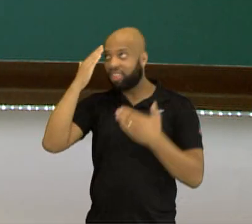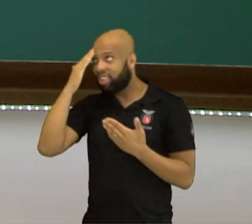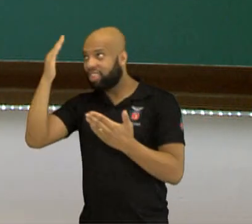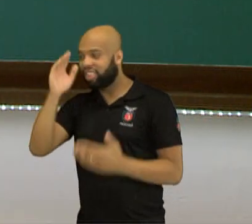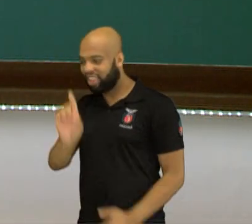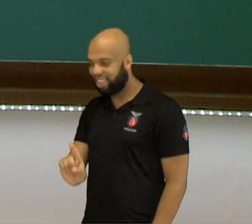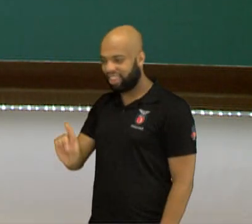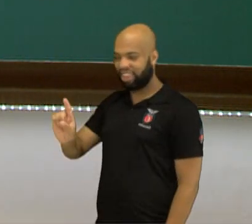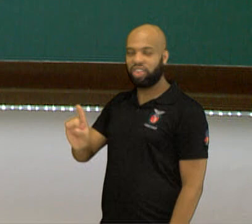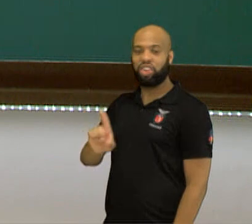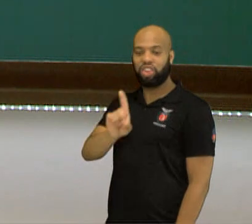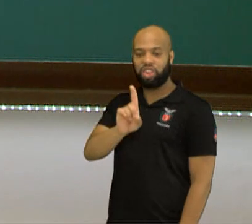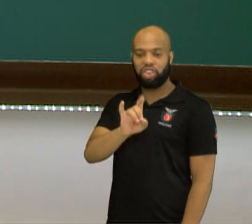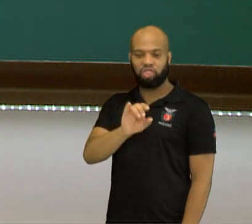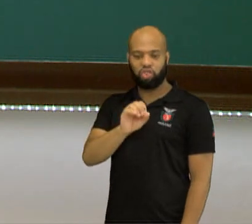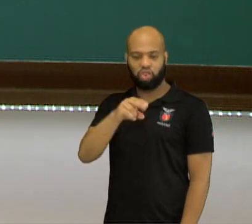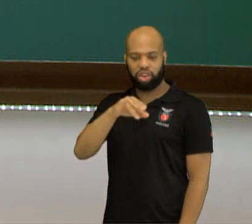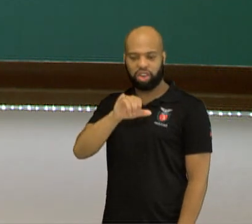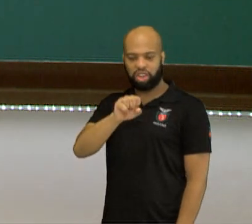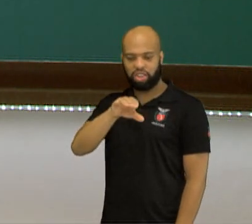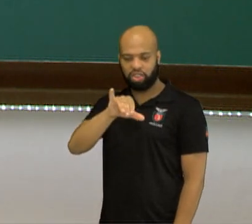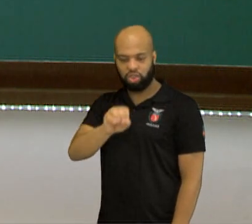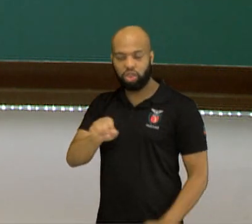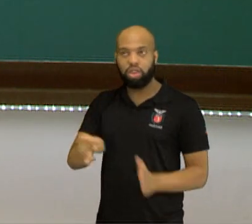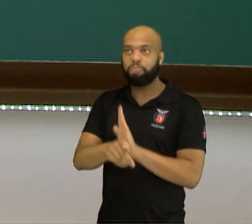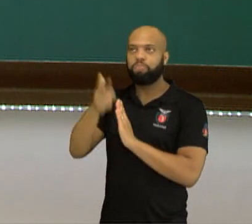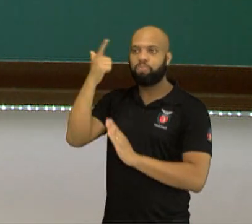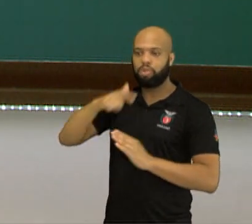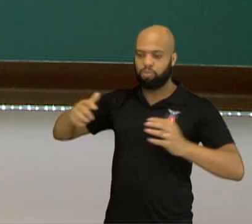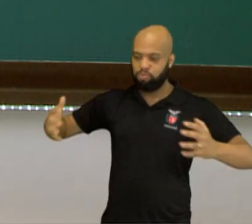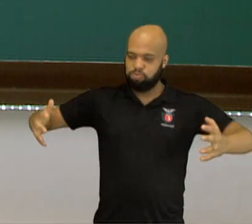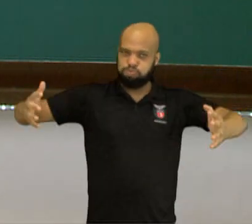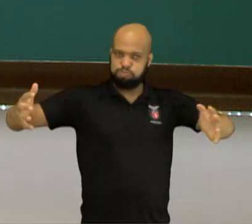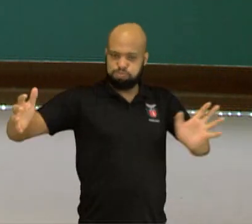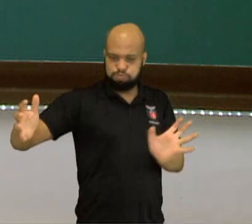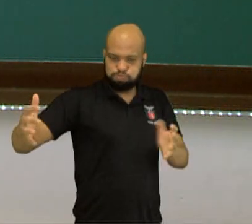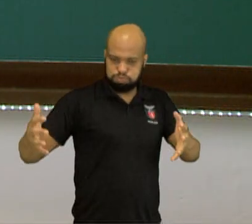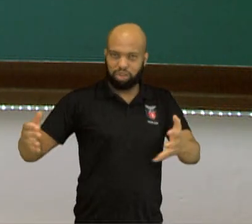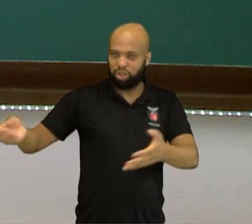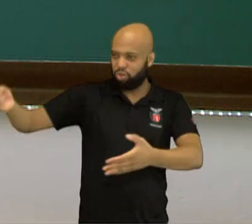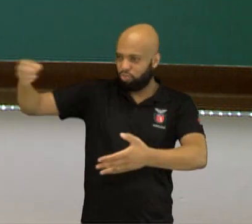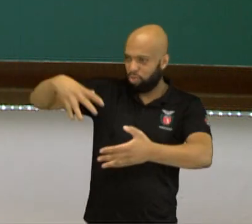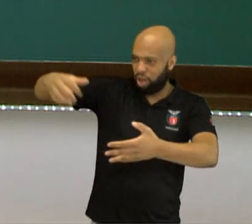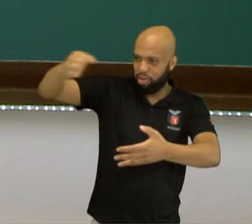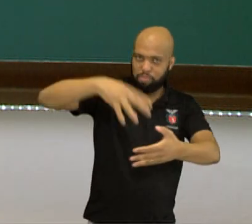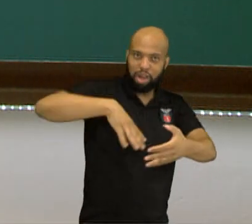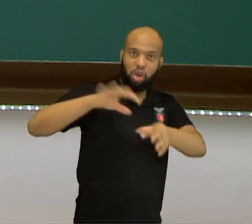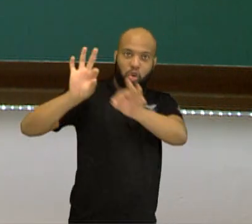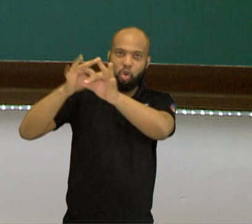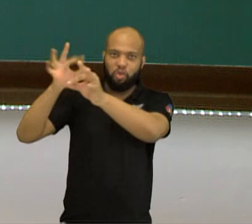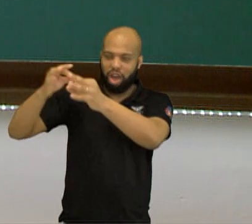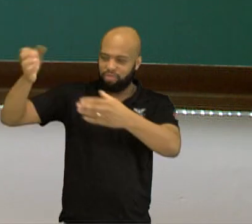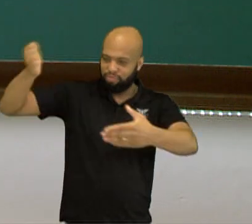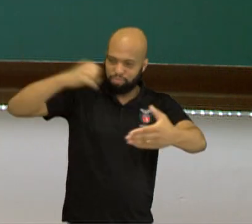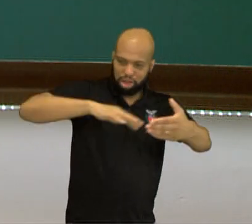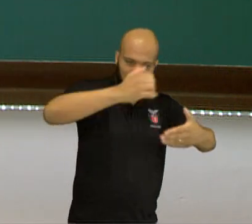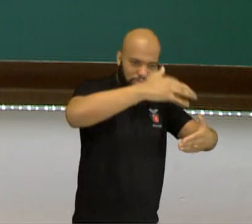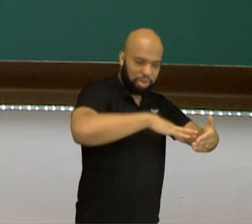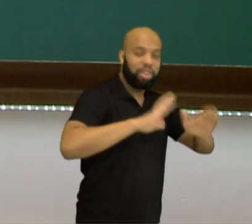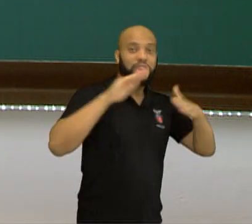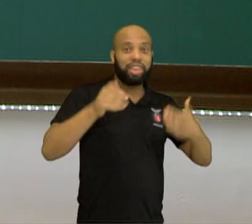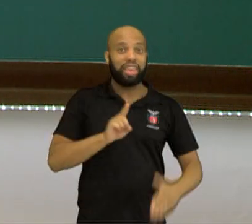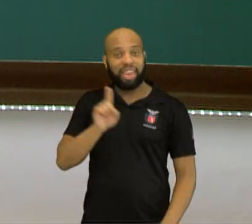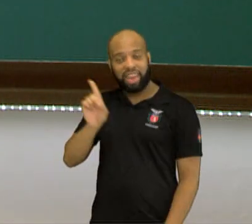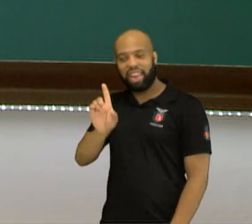por aquela colheita. Então, eles encenavam, né? Então, o deus Dionísio, ele é o deus